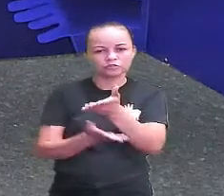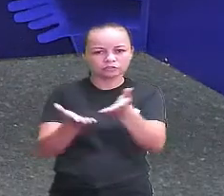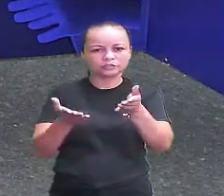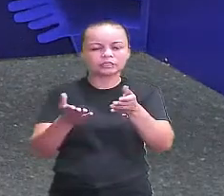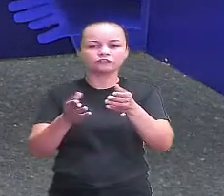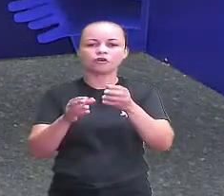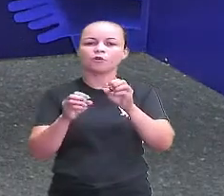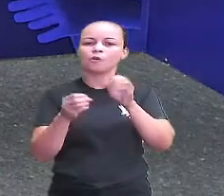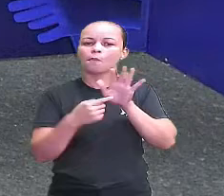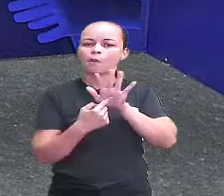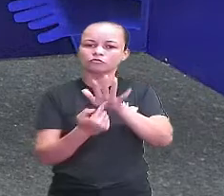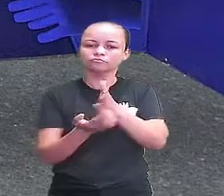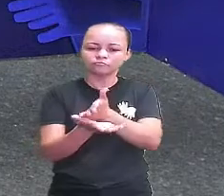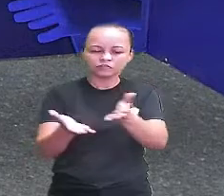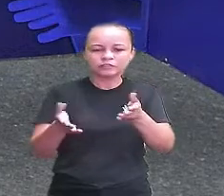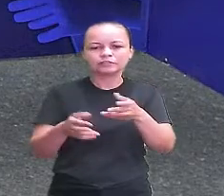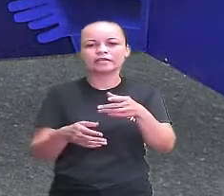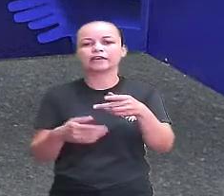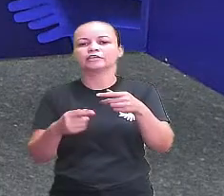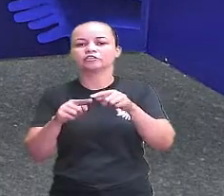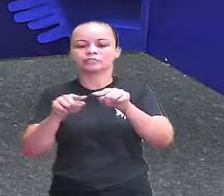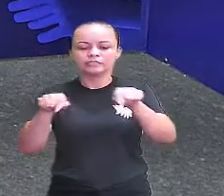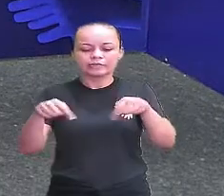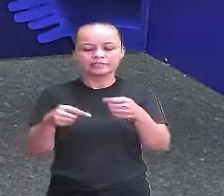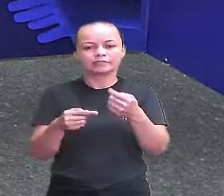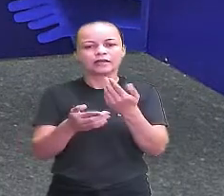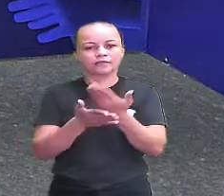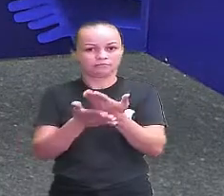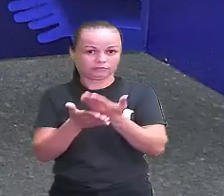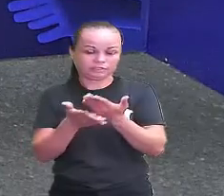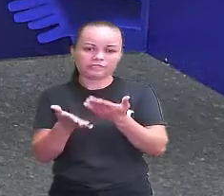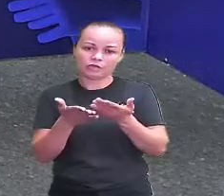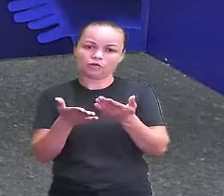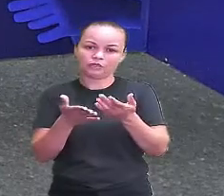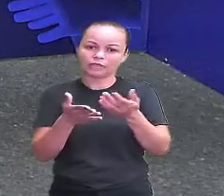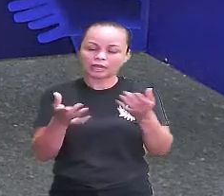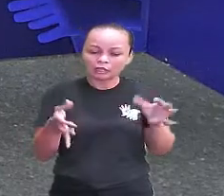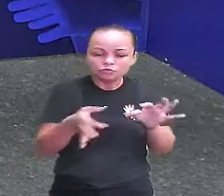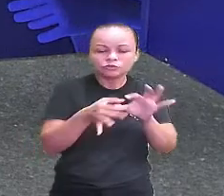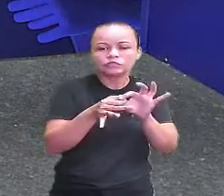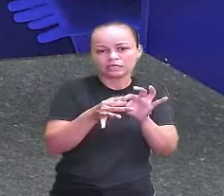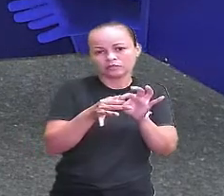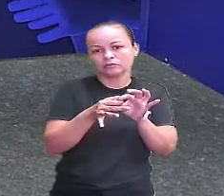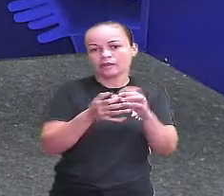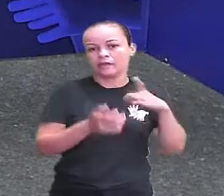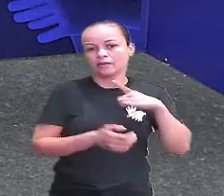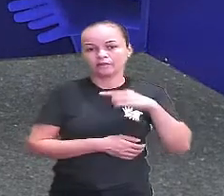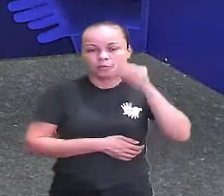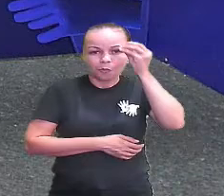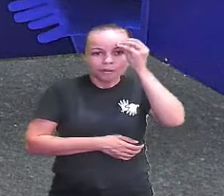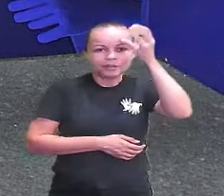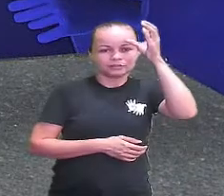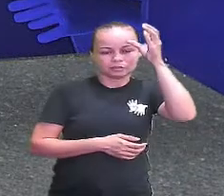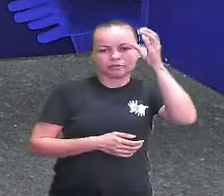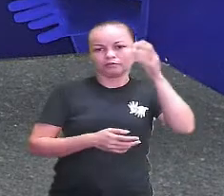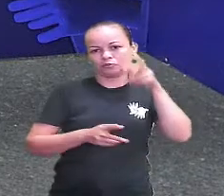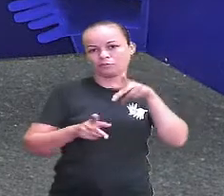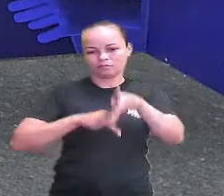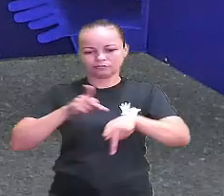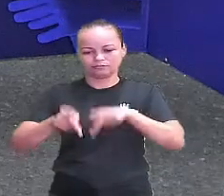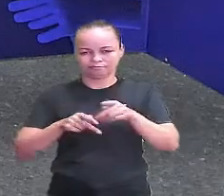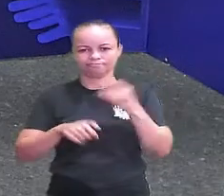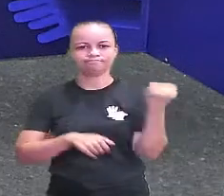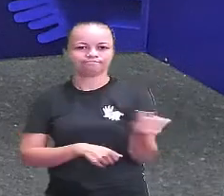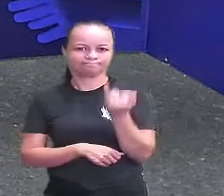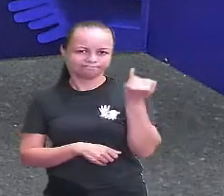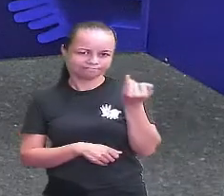importante a gente casar as nossas aulas com as aulas do professor também. E ter esse conhecimento sobre a nossa população é muito